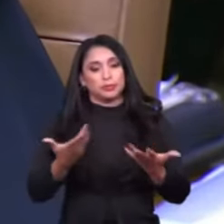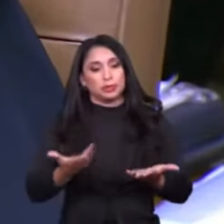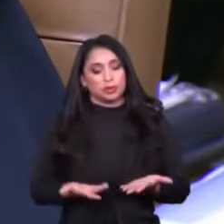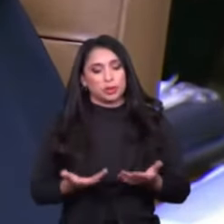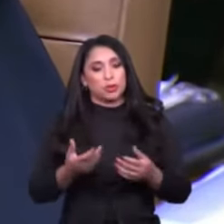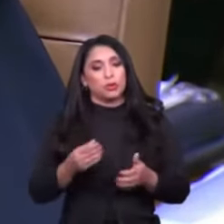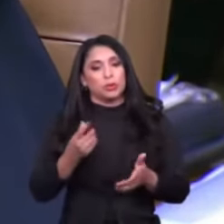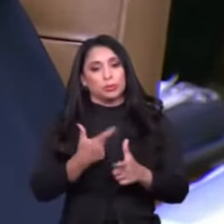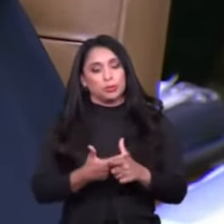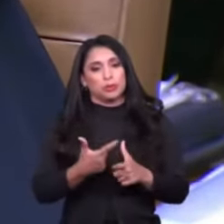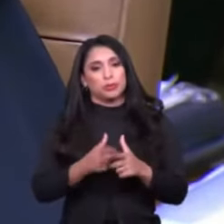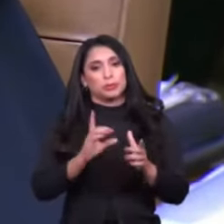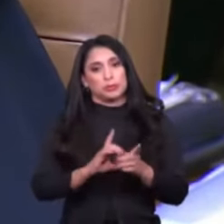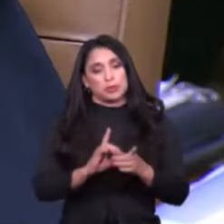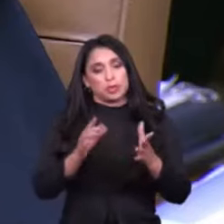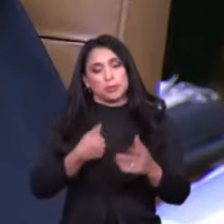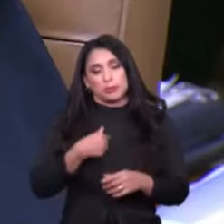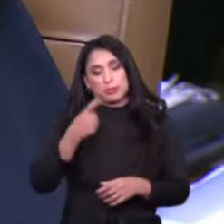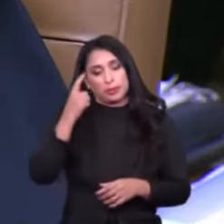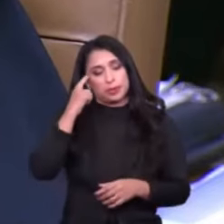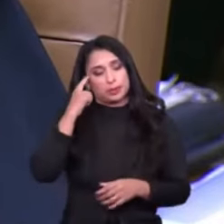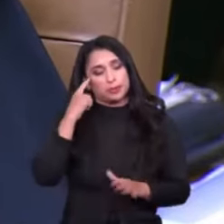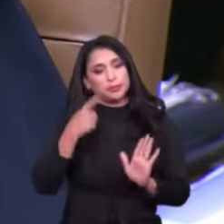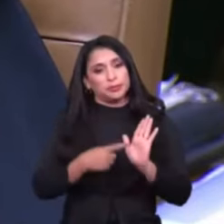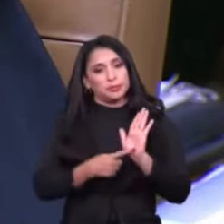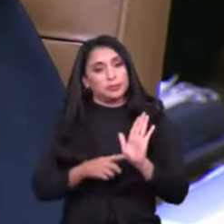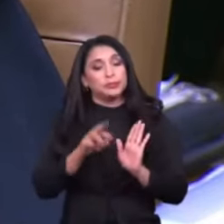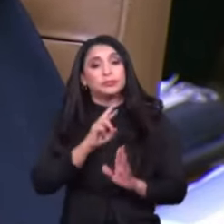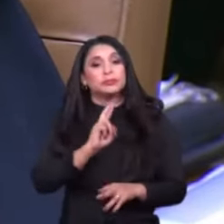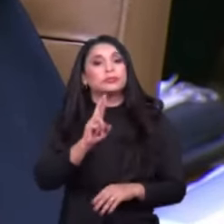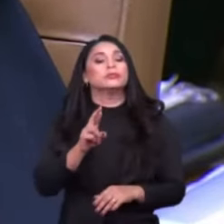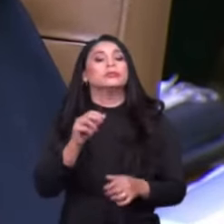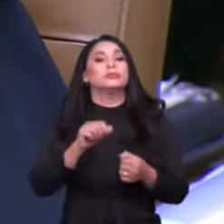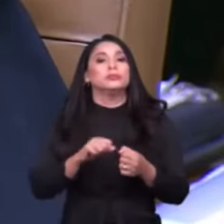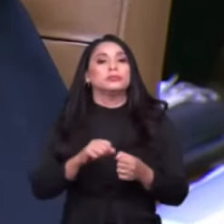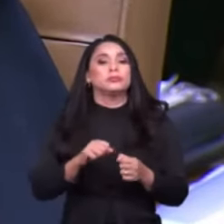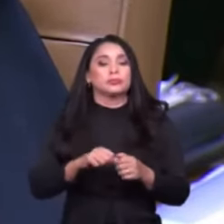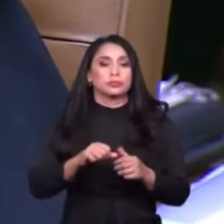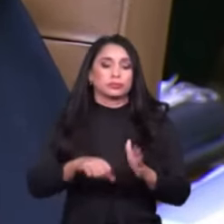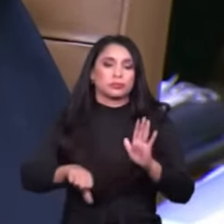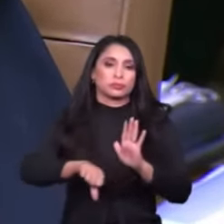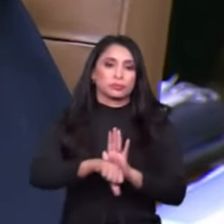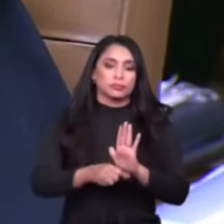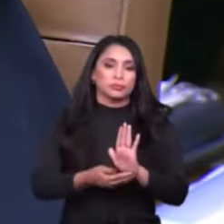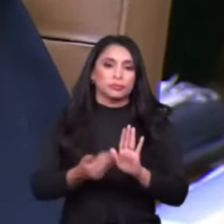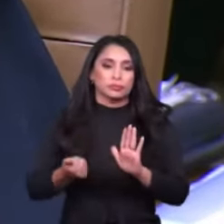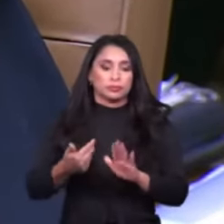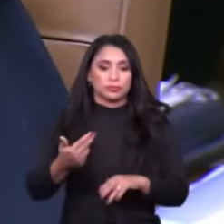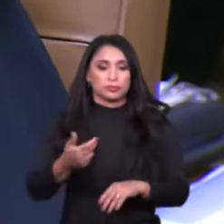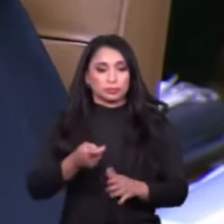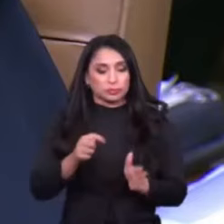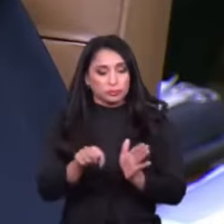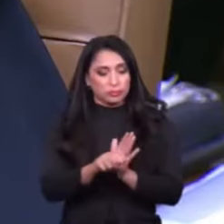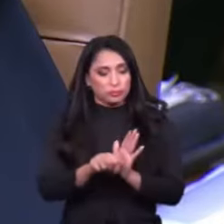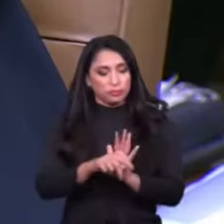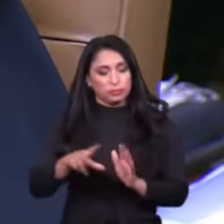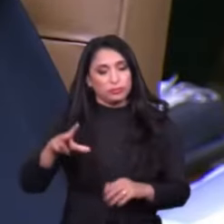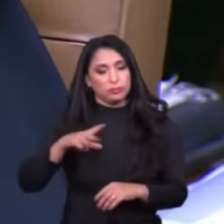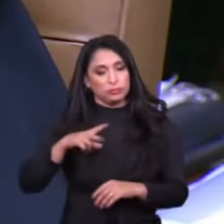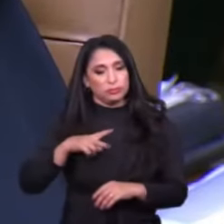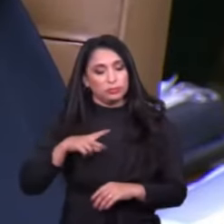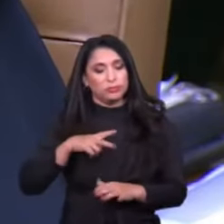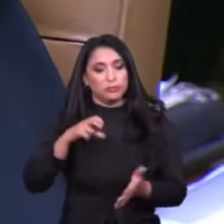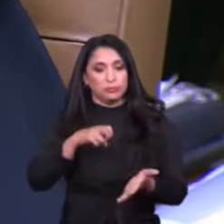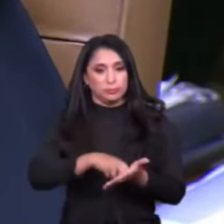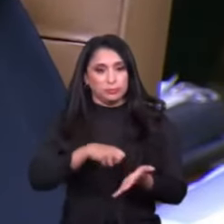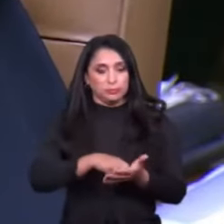em situações como essa me parece inegável. A solução intermediária, que descriminaliza o porte de droga para consumo próprio, mas mantém as punições